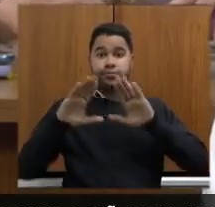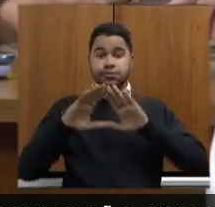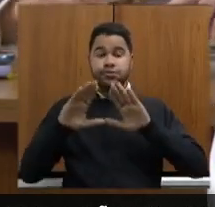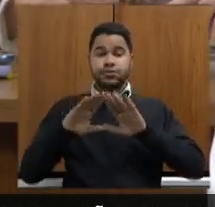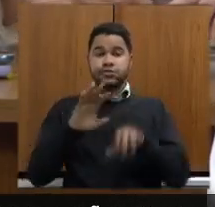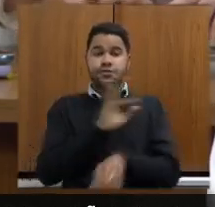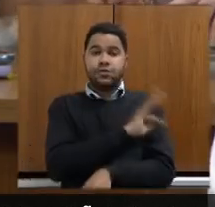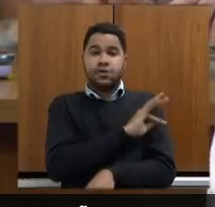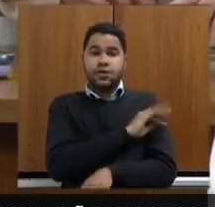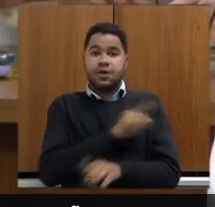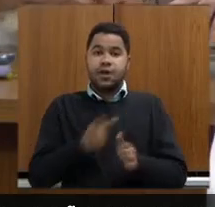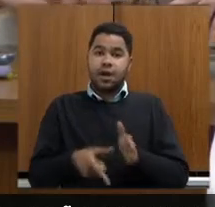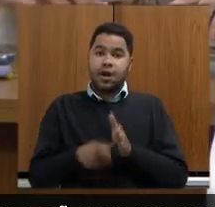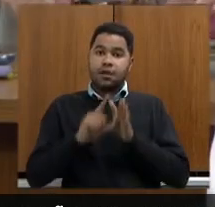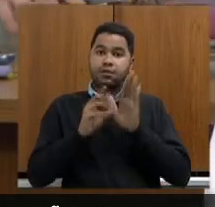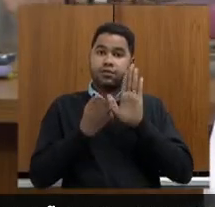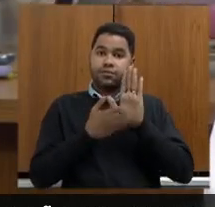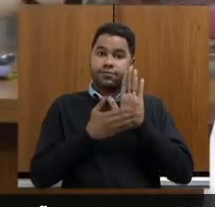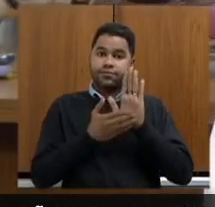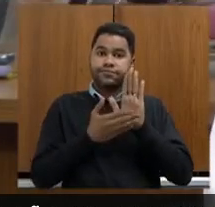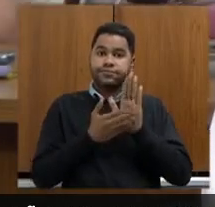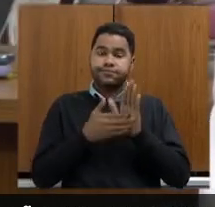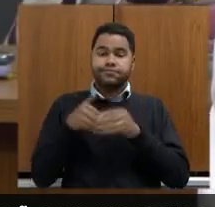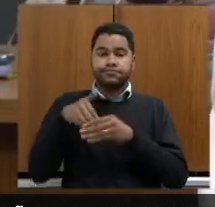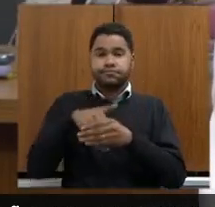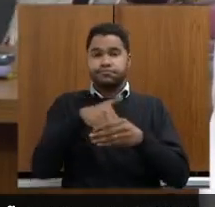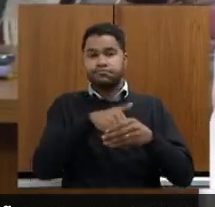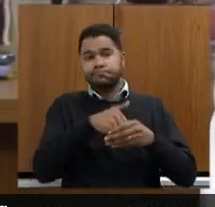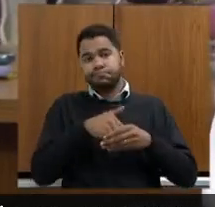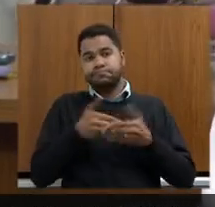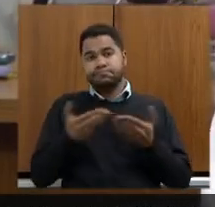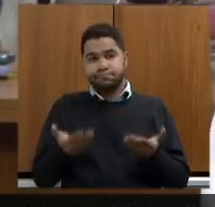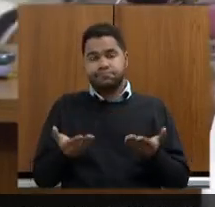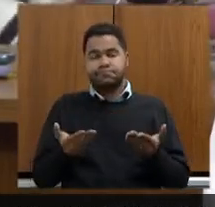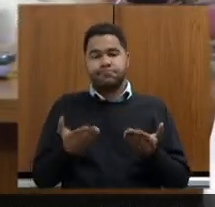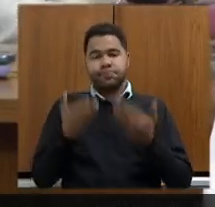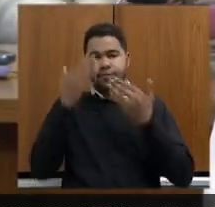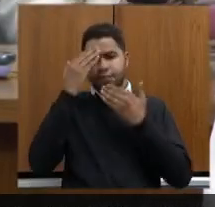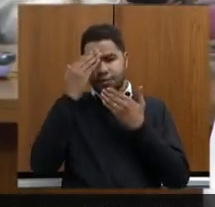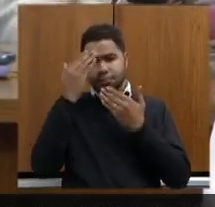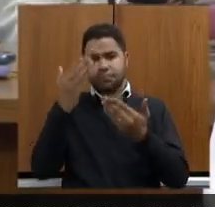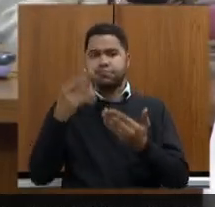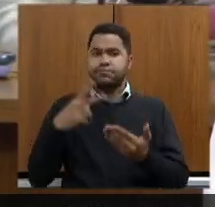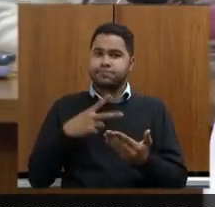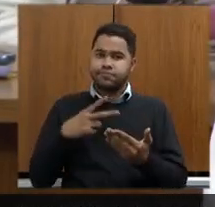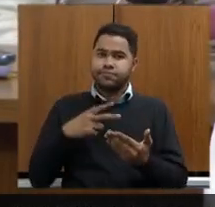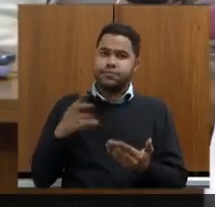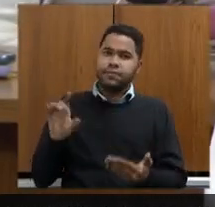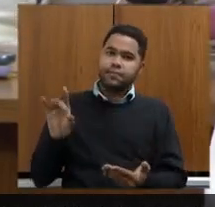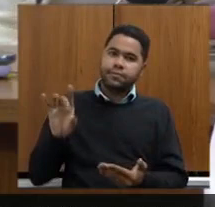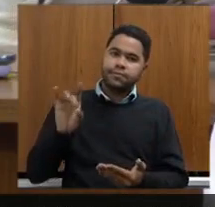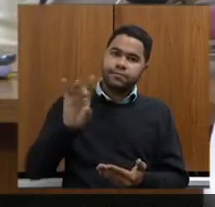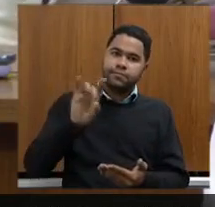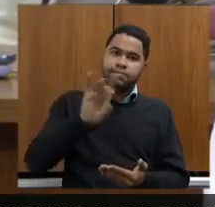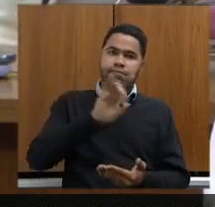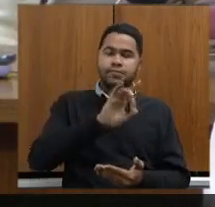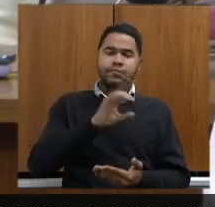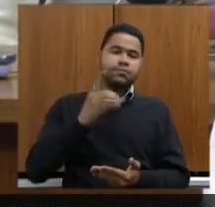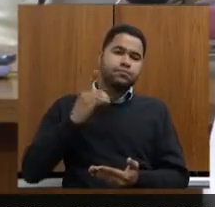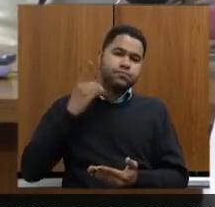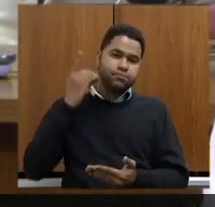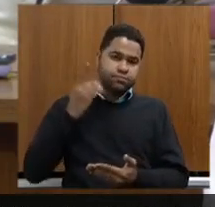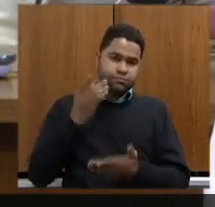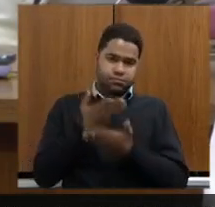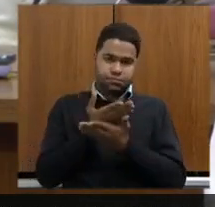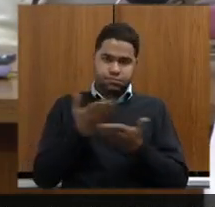fiscaliza antes do nosso pleito eleitoral então fica aqui o meu agradecimento pessoal a cada um dos deputados